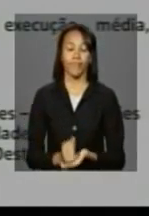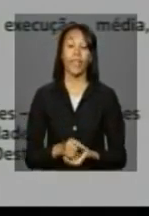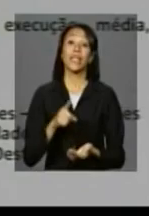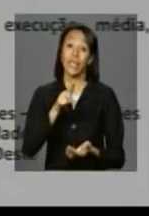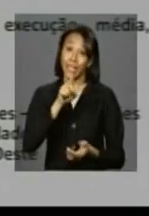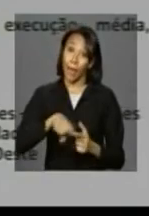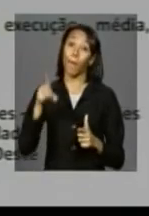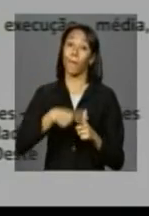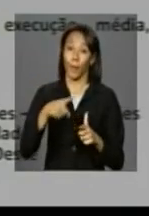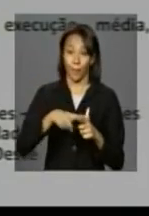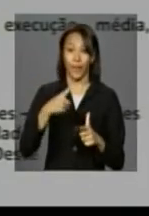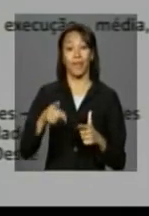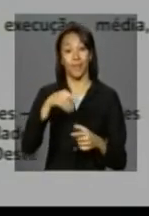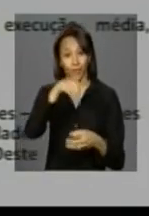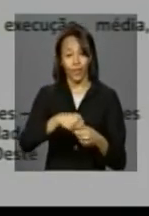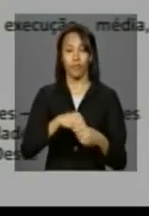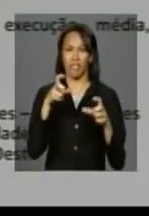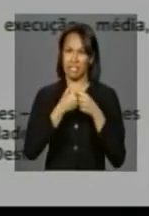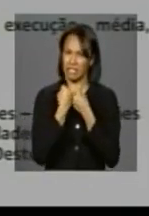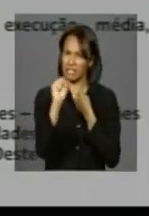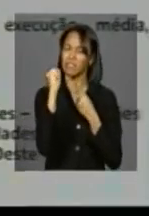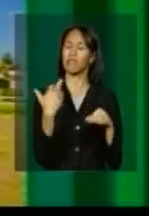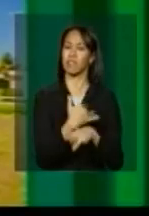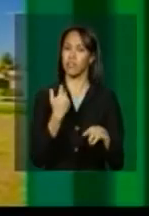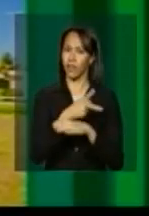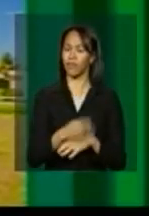importante problema das grandes cidades brasileiras.